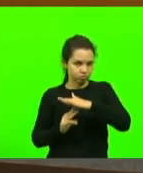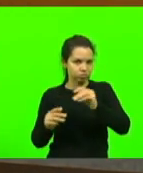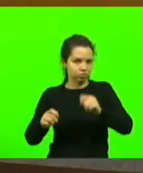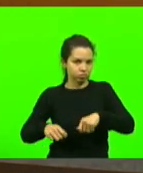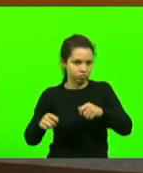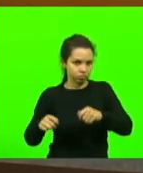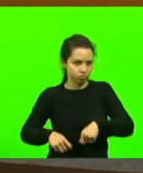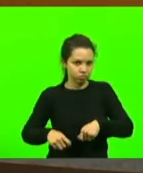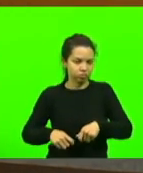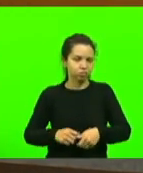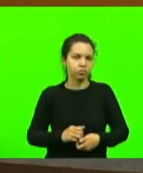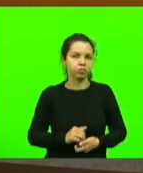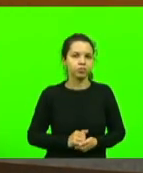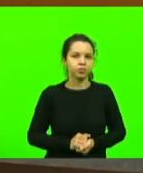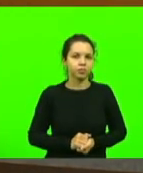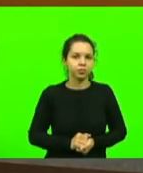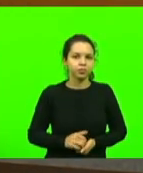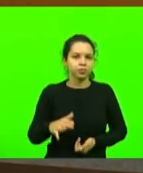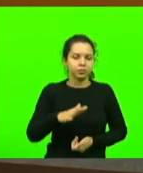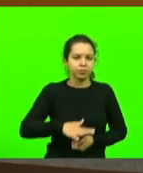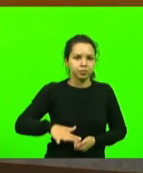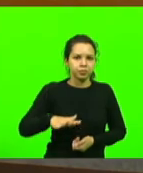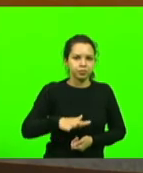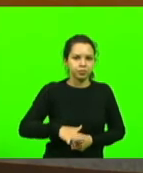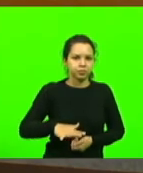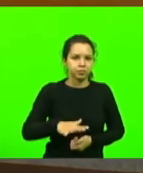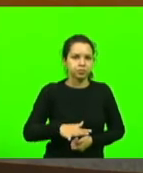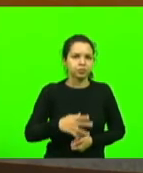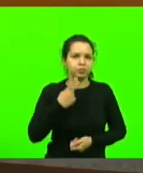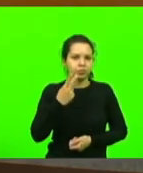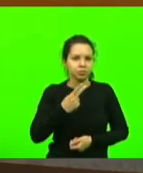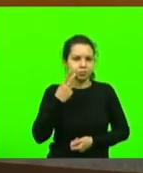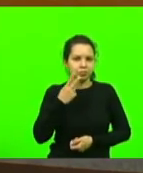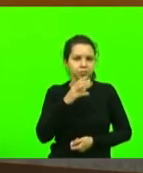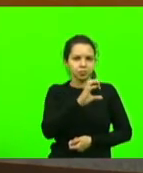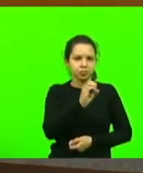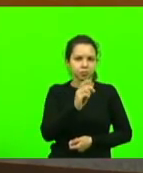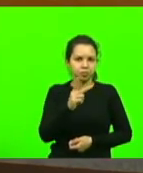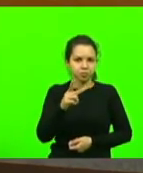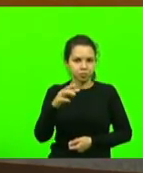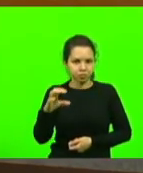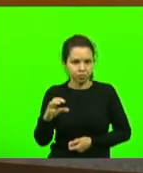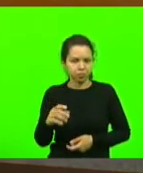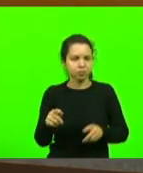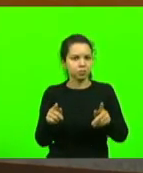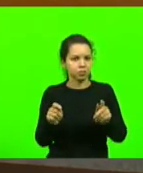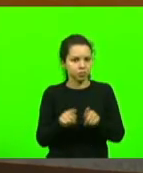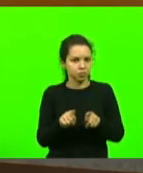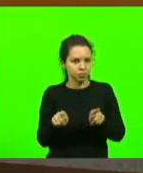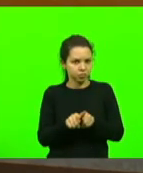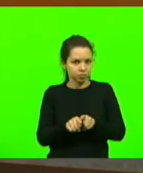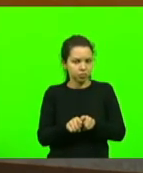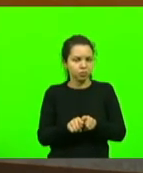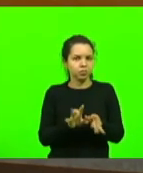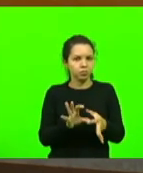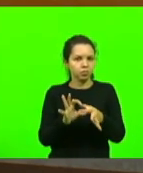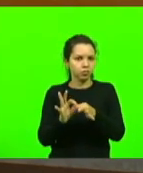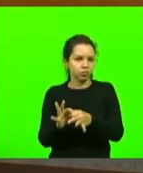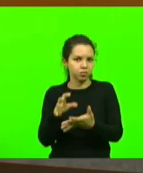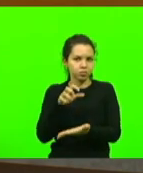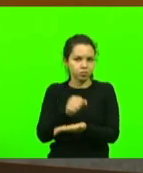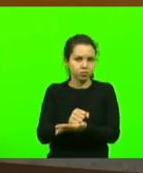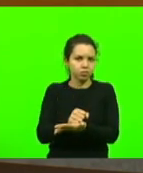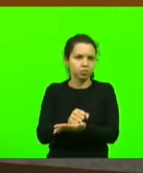sobretudo na adoção de políticas de cooperação e combinados com a contratação